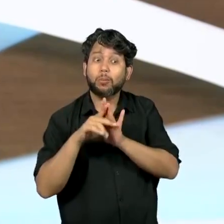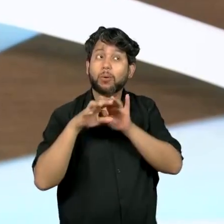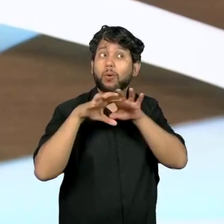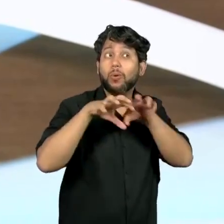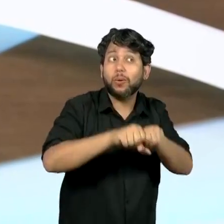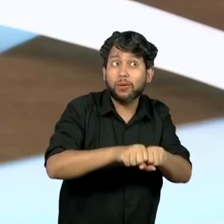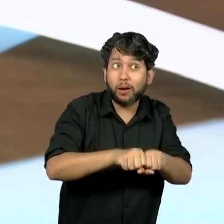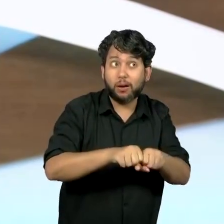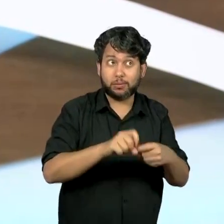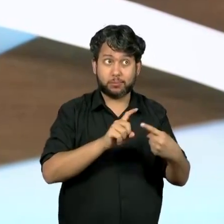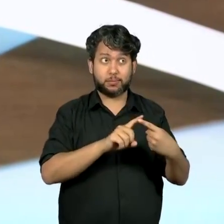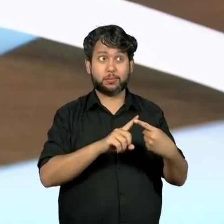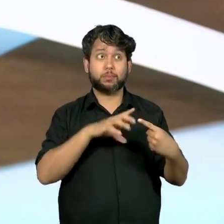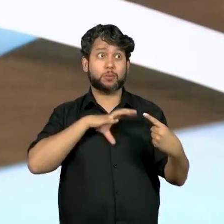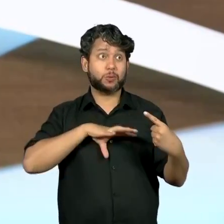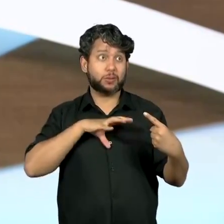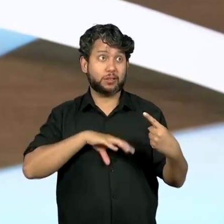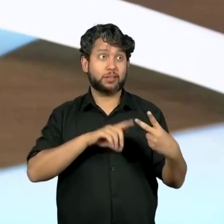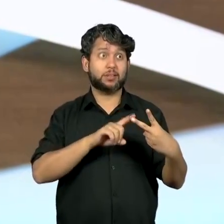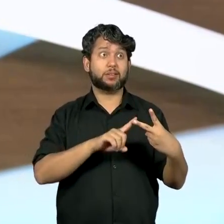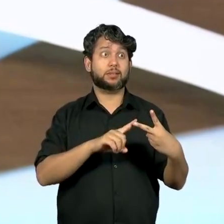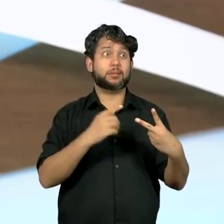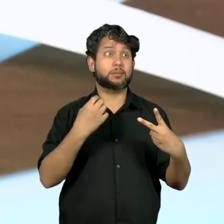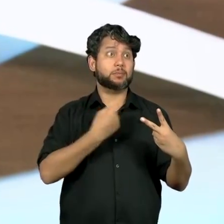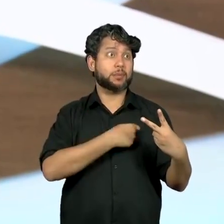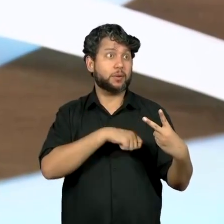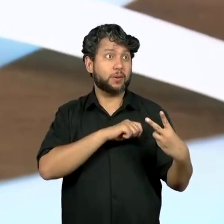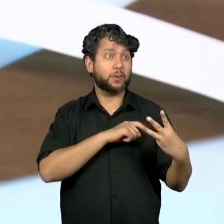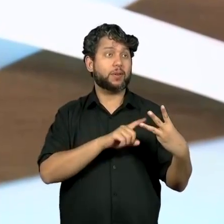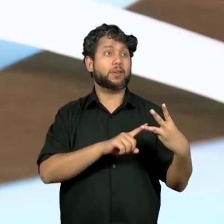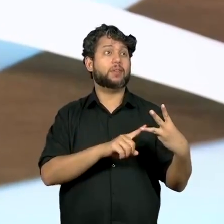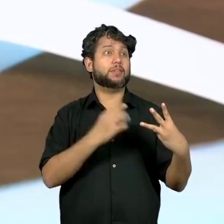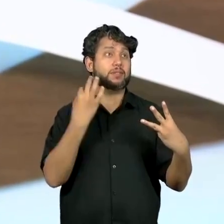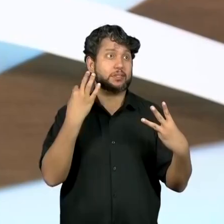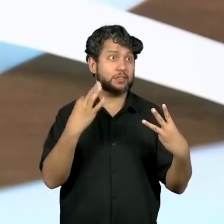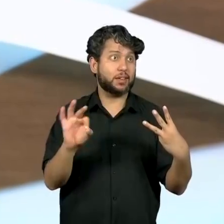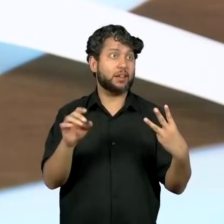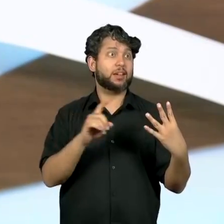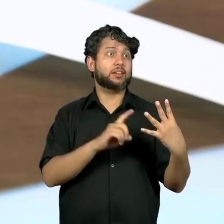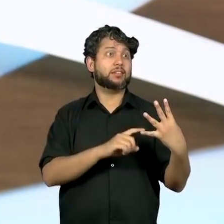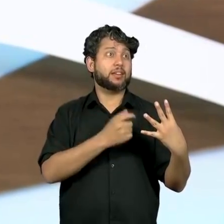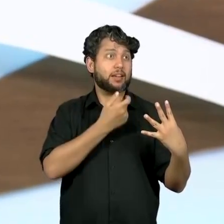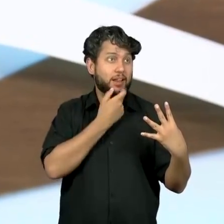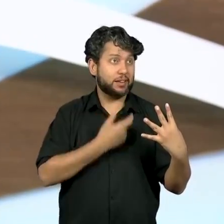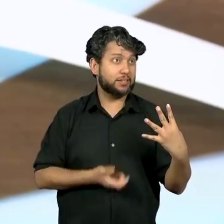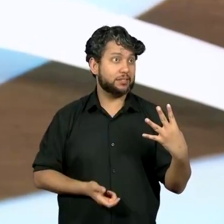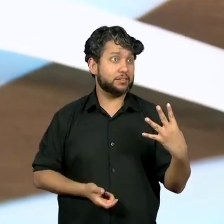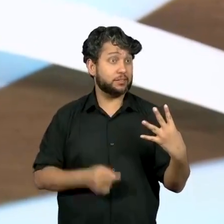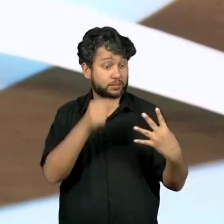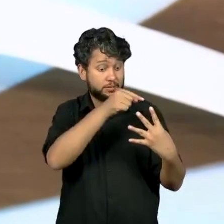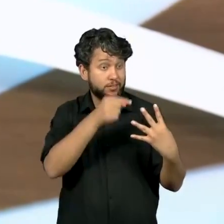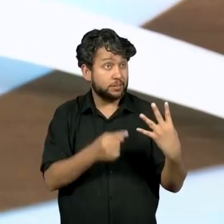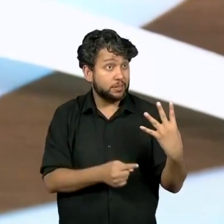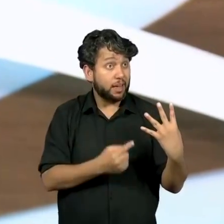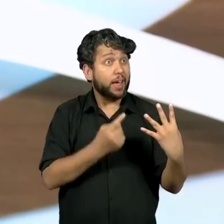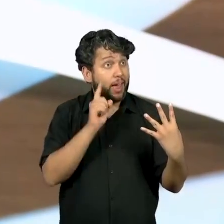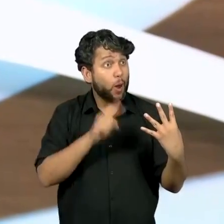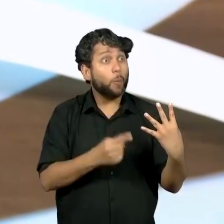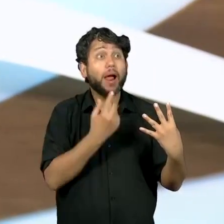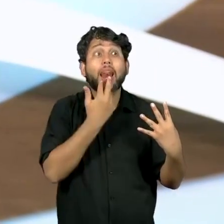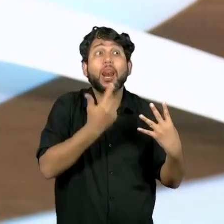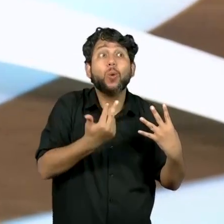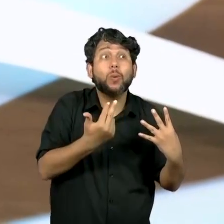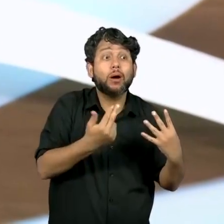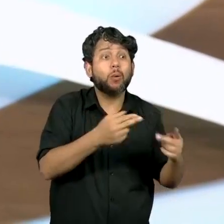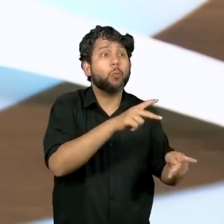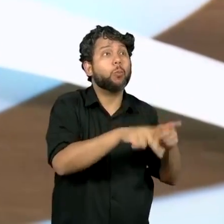espanhol, francês ou inglês, nós estamos a falar de línguas coloniais. No mundo, nas